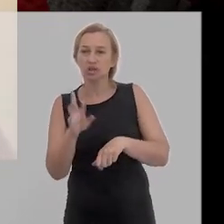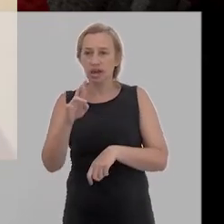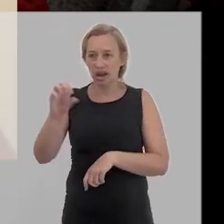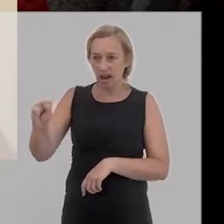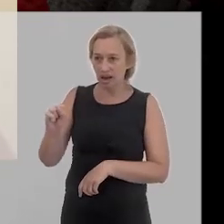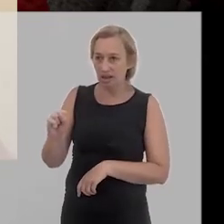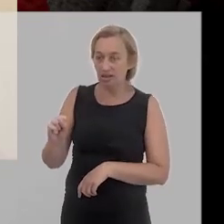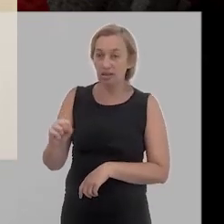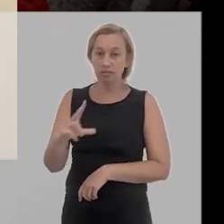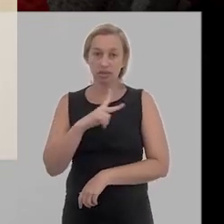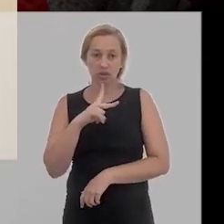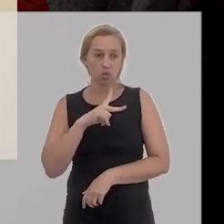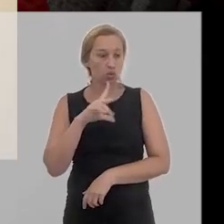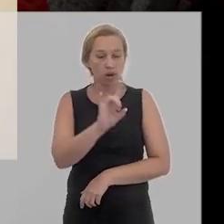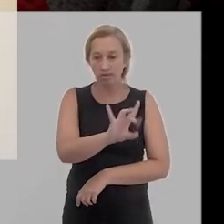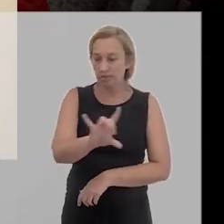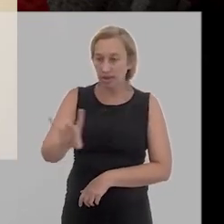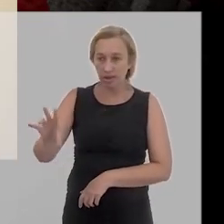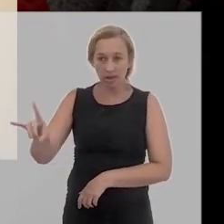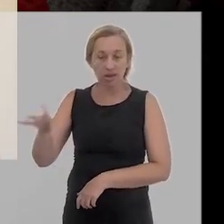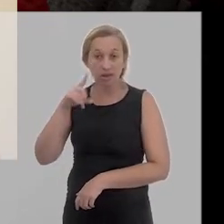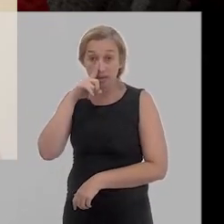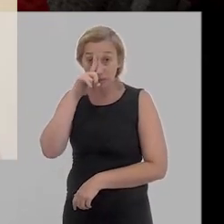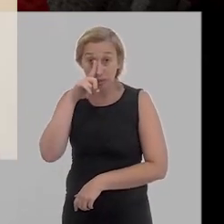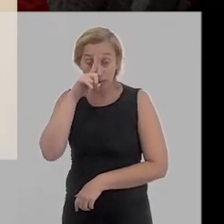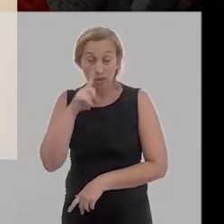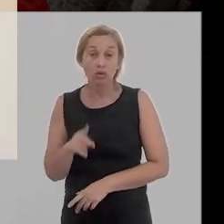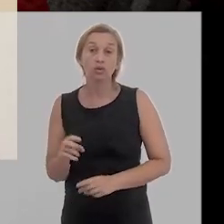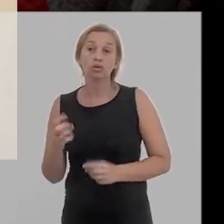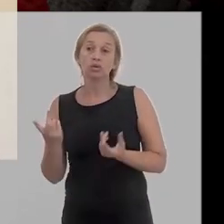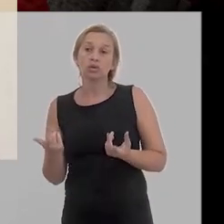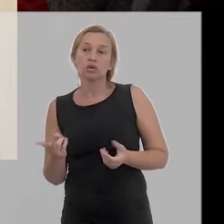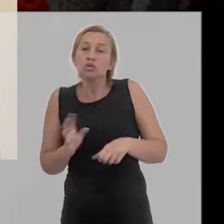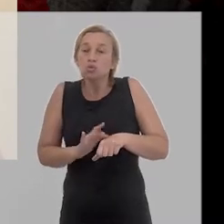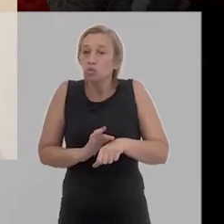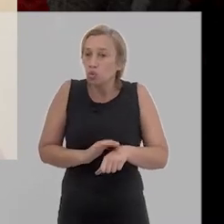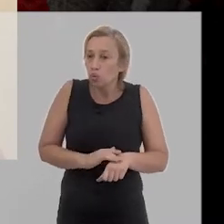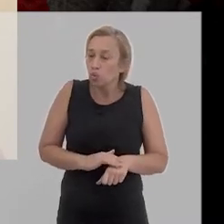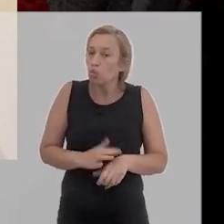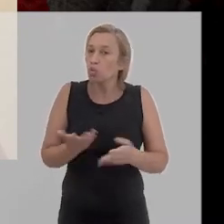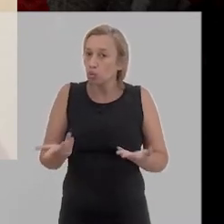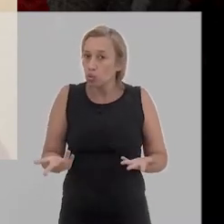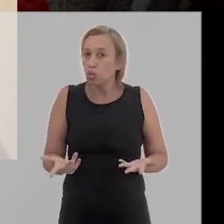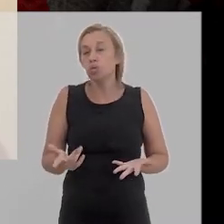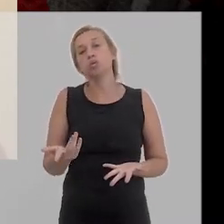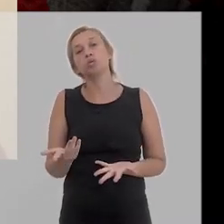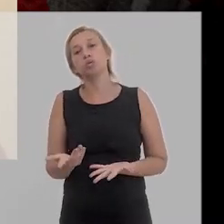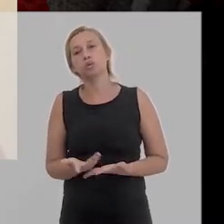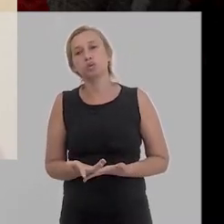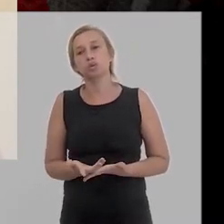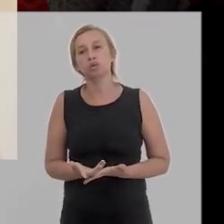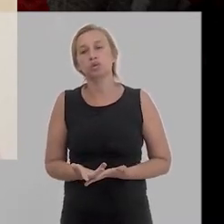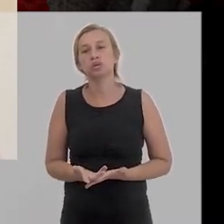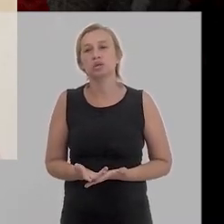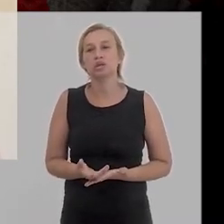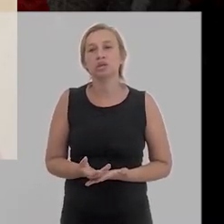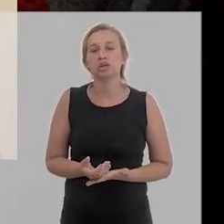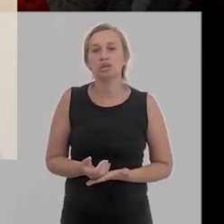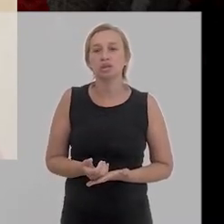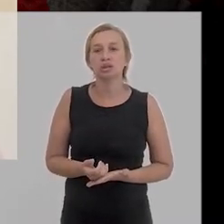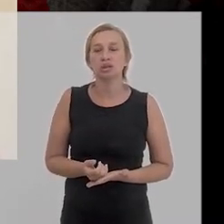às comorbidades é o risco individual da própria situação de risco da